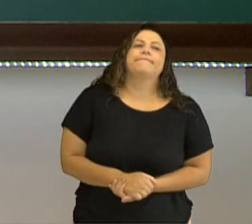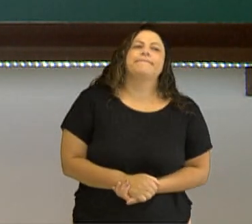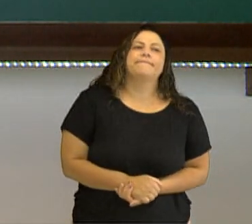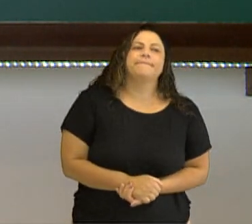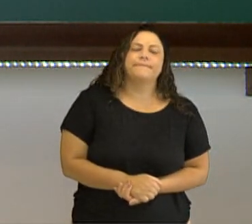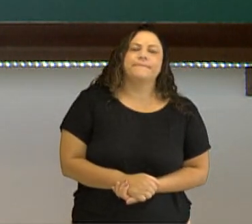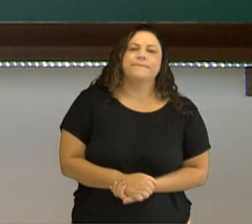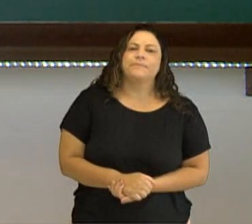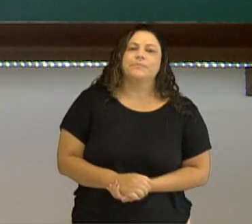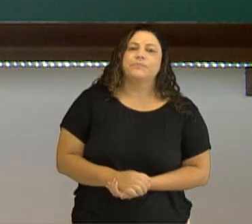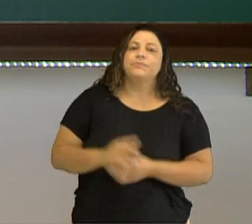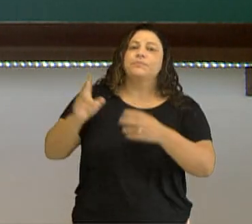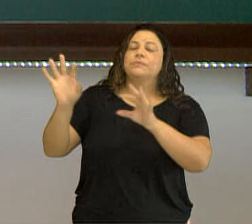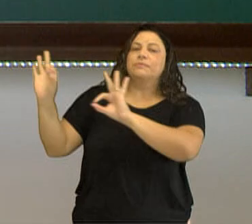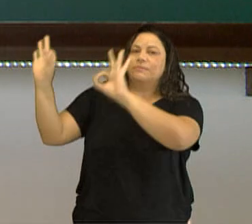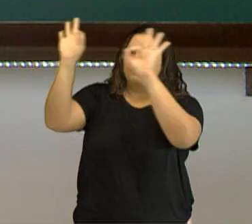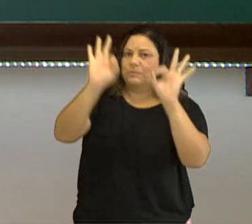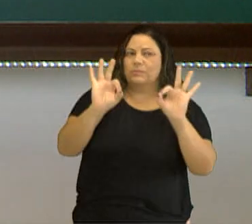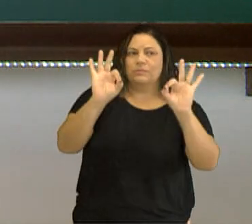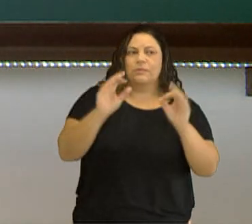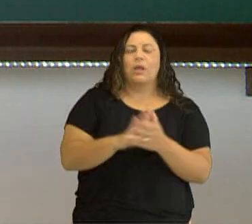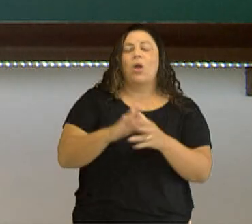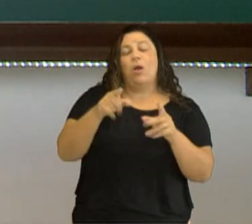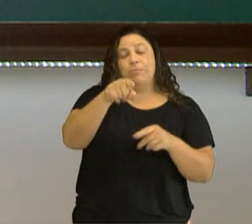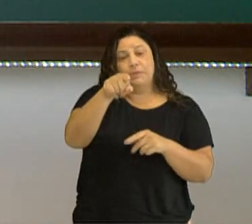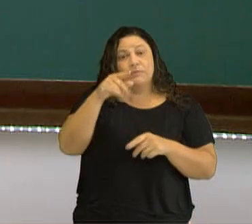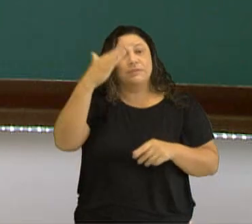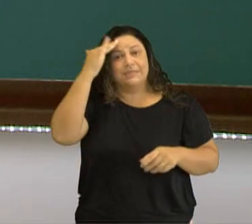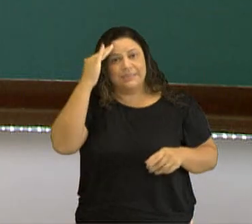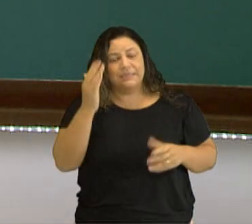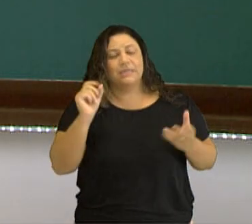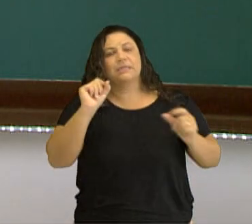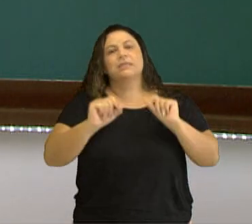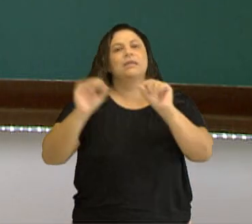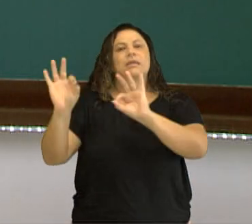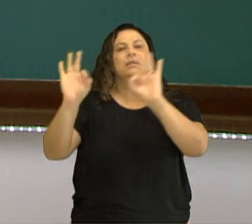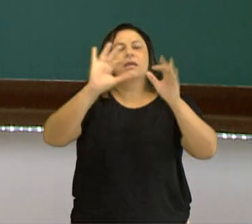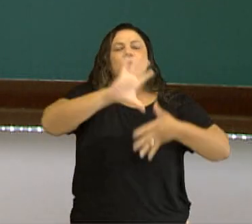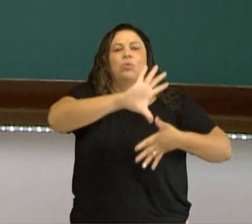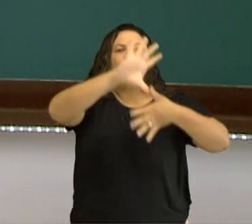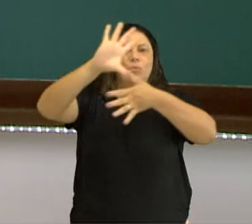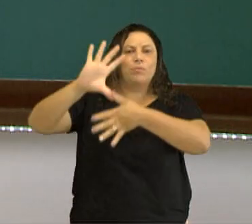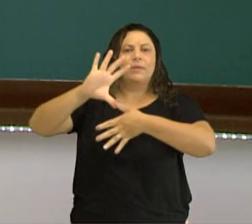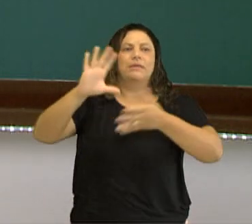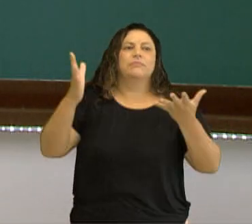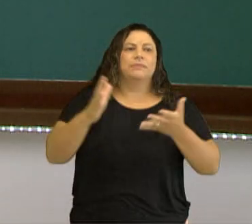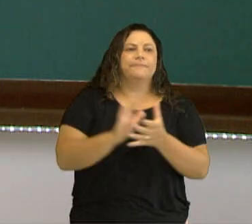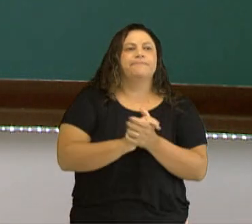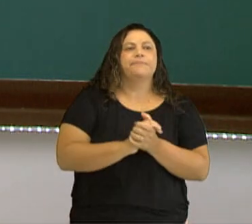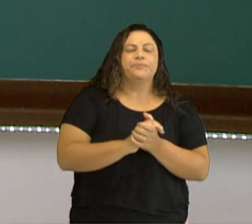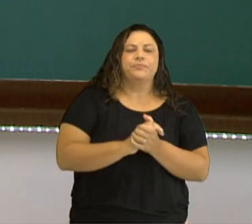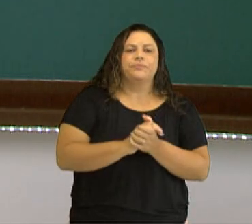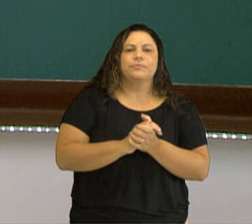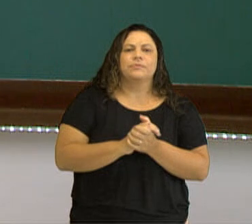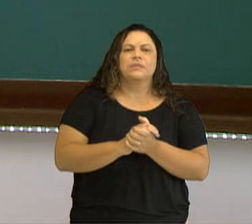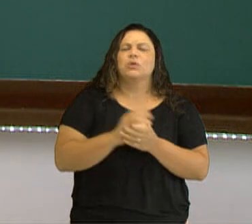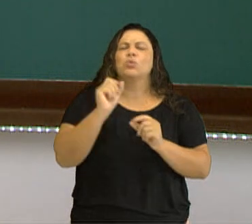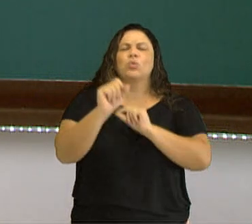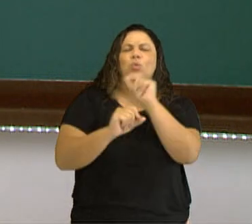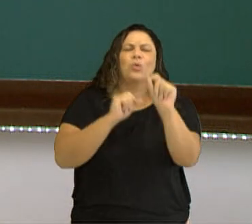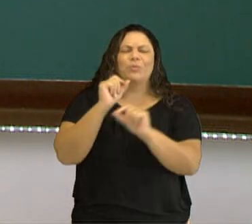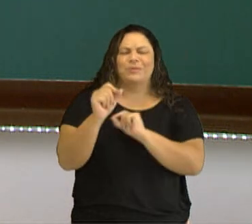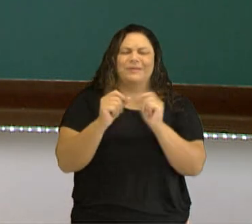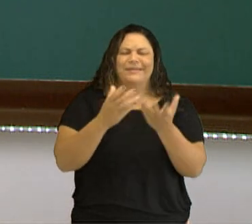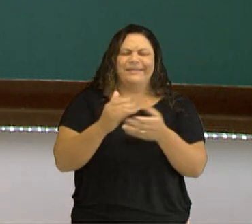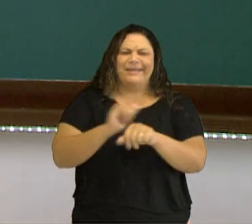América. Olha aqui para vocês entenderem, eu trago esse mapa aqui dos métodos de subsistência e